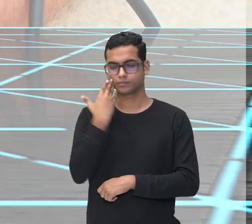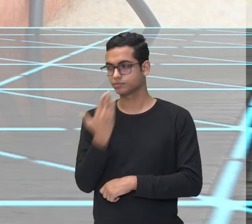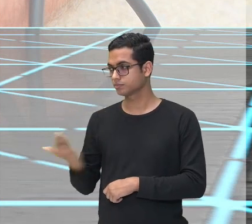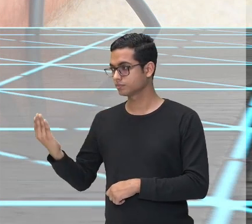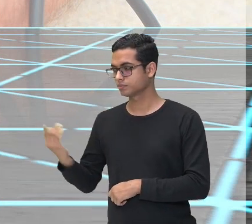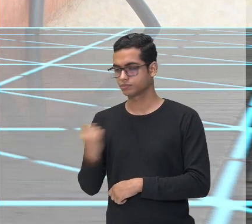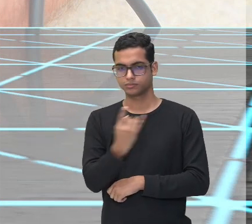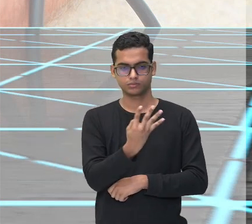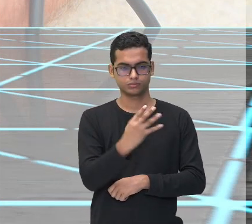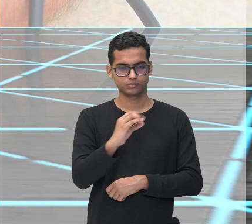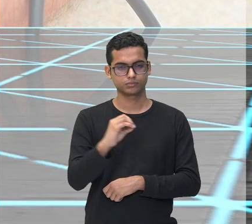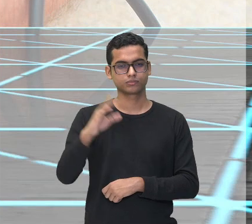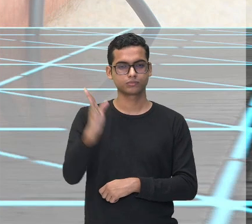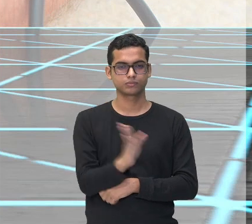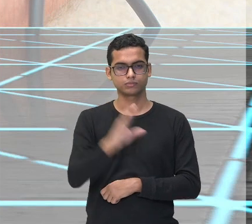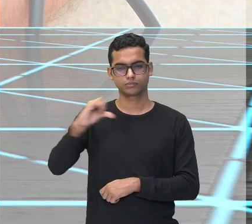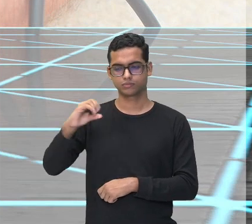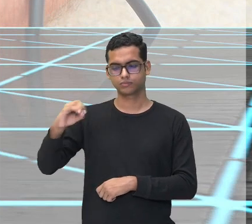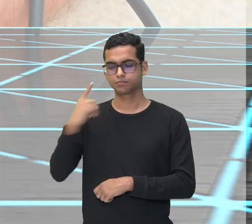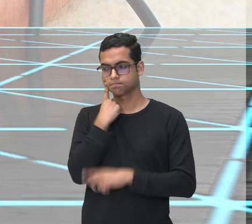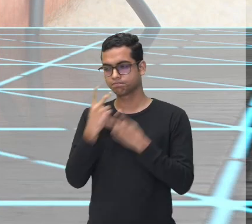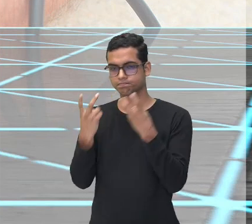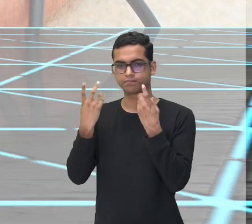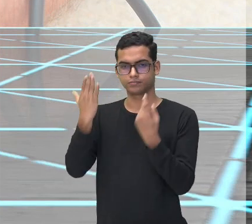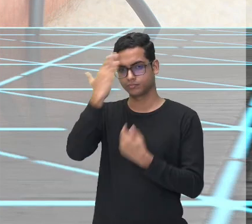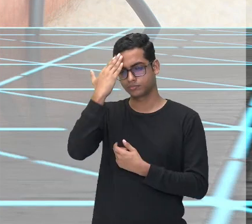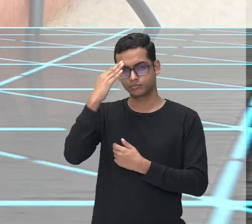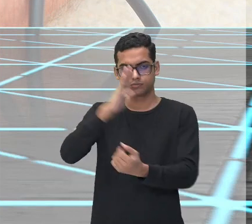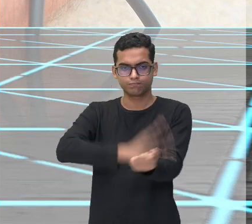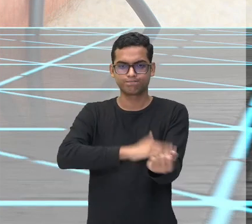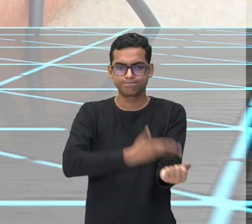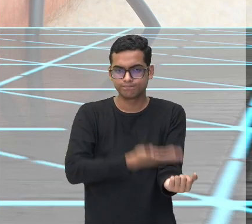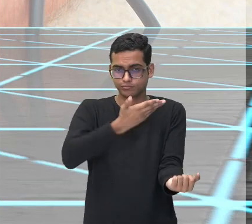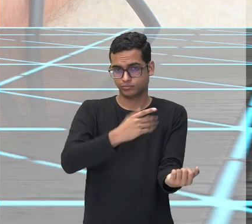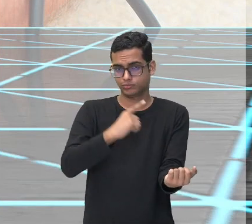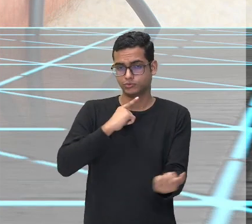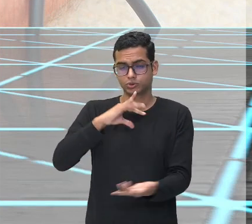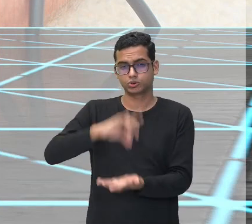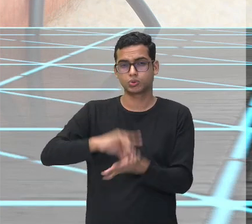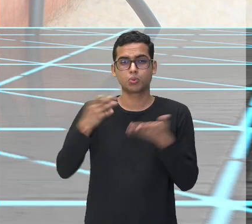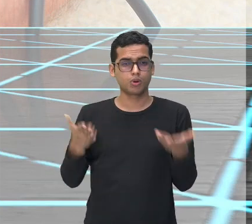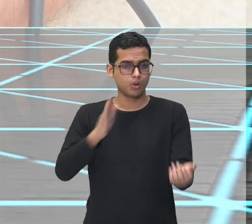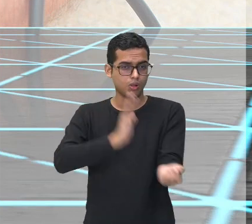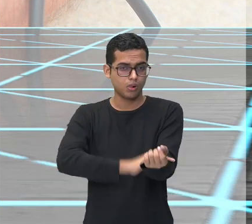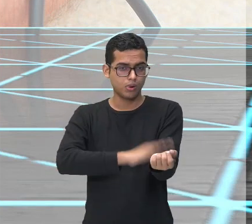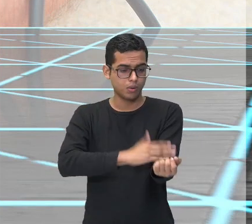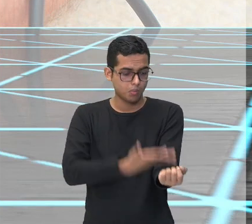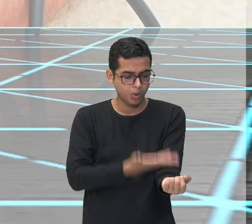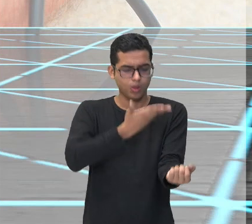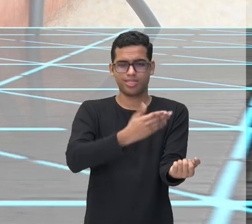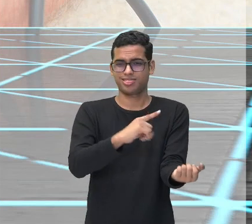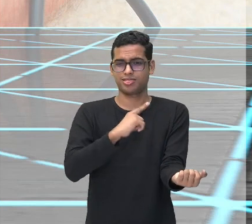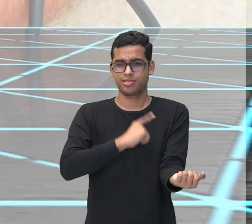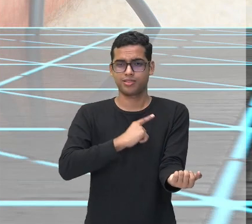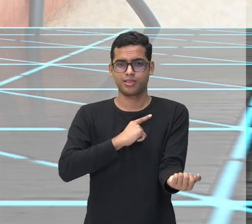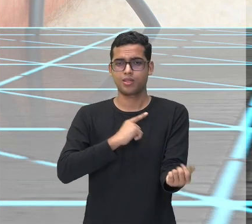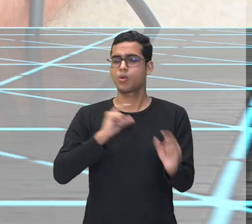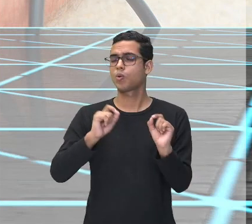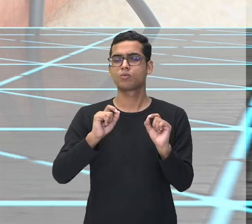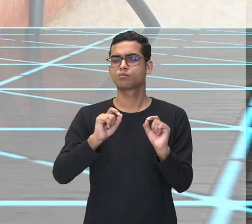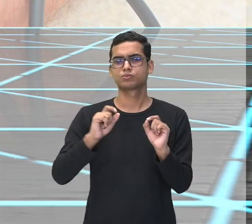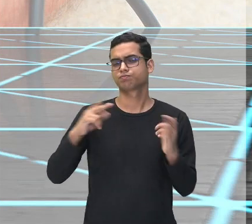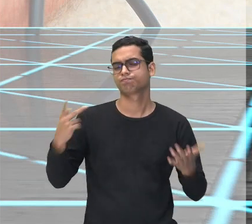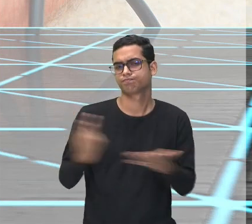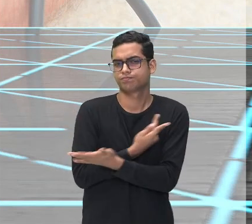para ver se de fato essa doença foi instalada nele. E o que acontece quando a pressão arterial ocorre, né? Quando ela está alterada?